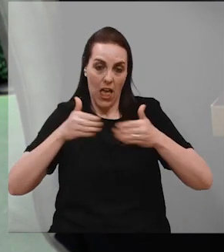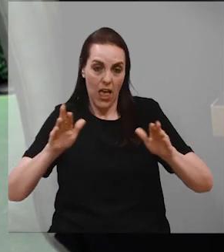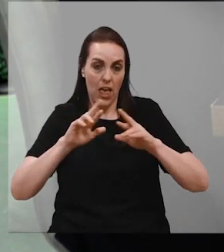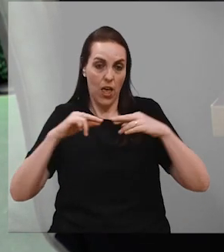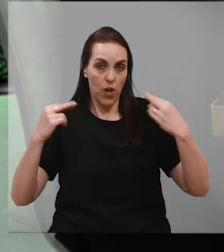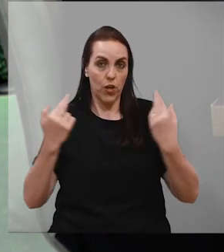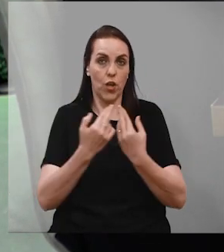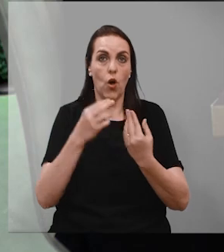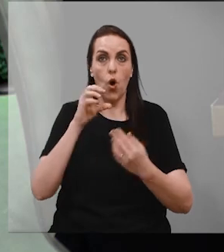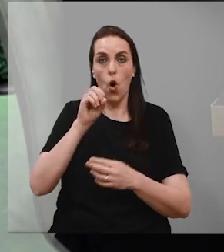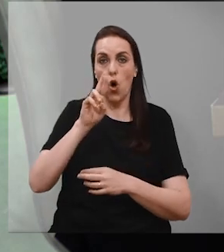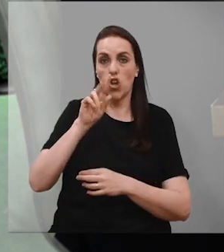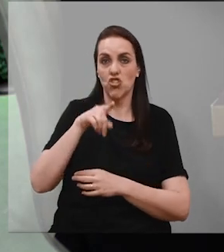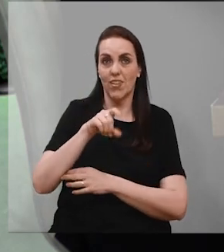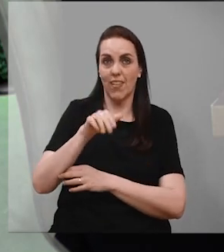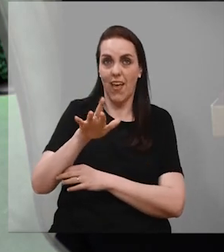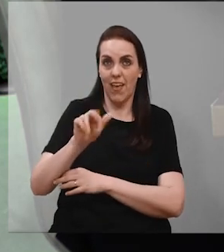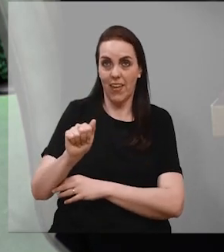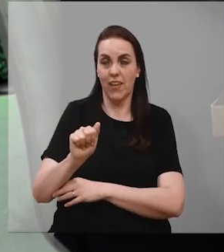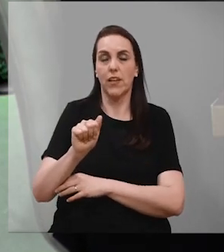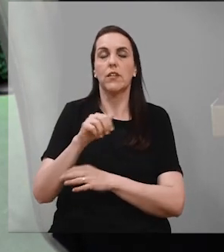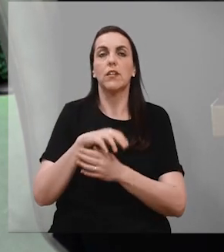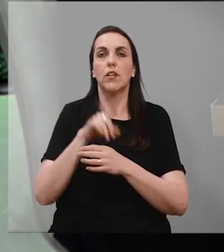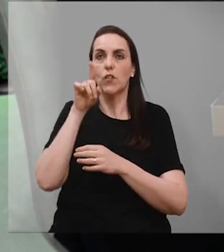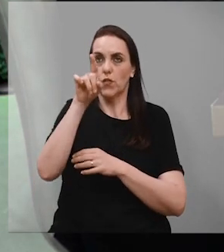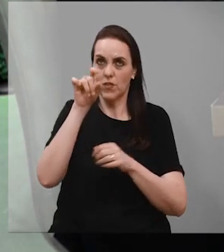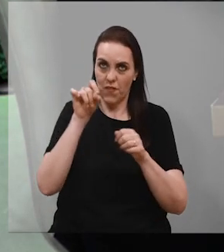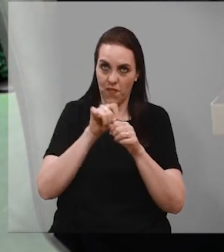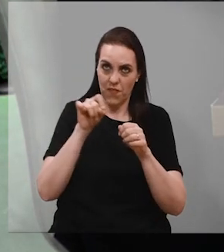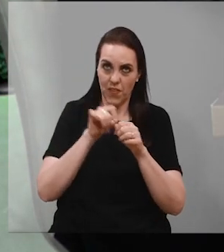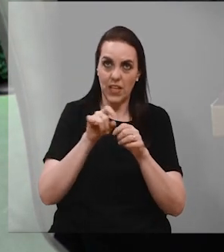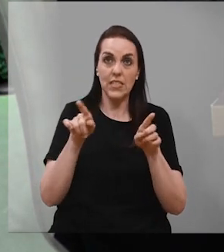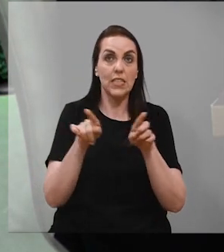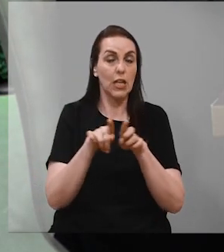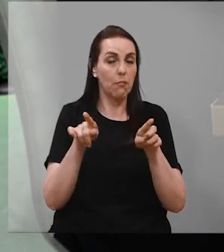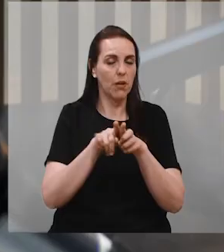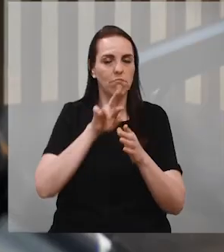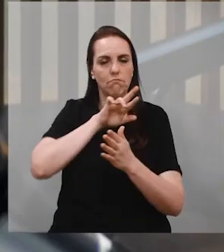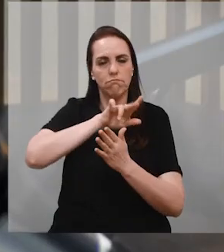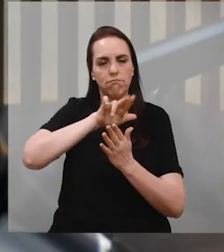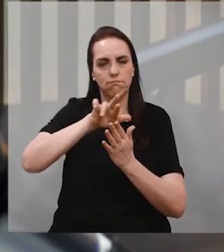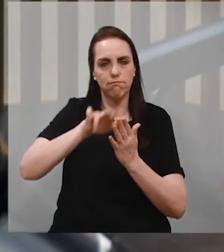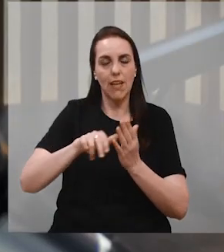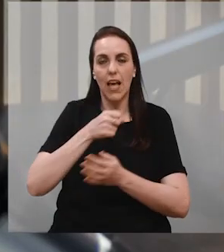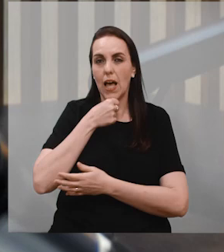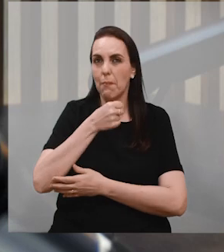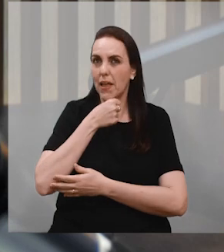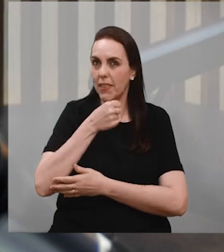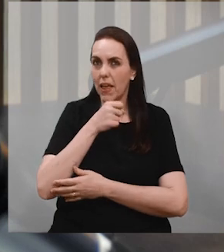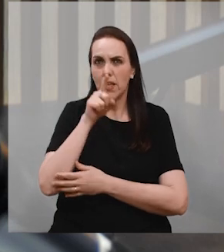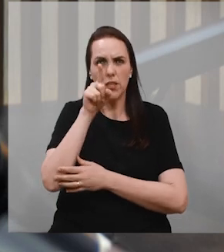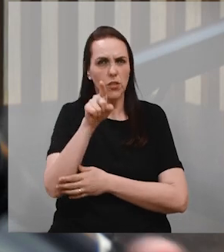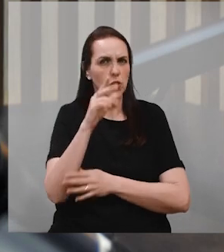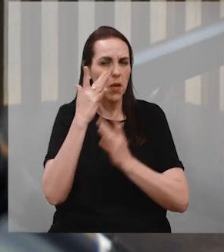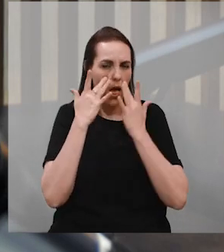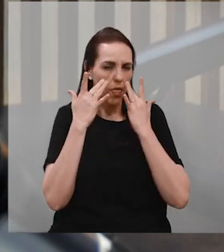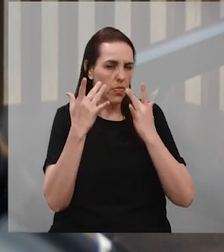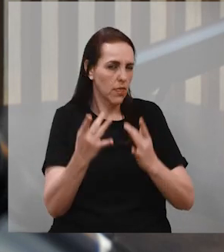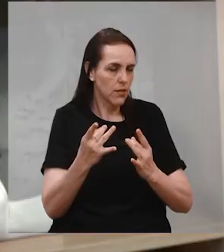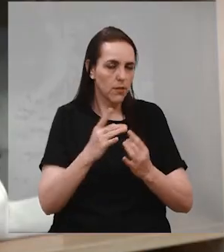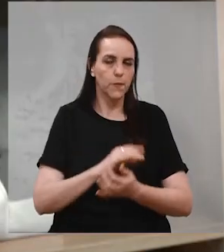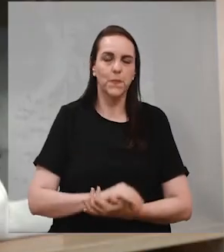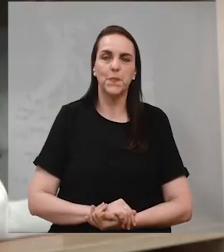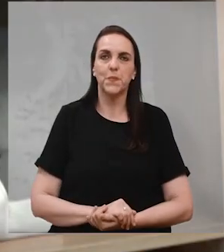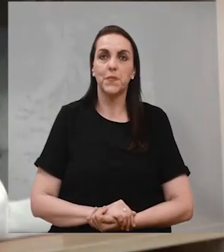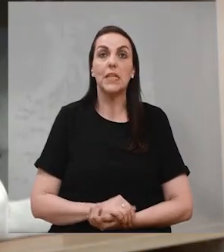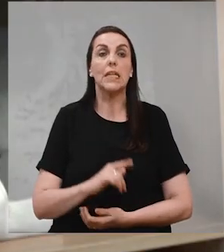sessões ordinárias, né? As solenes eram à noite, mas as sessões ordinárias você fez e também fez diversas matérias. Tem alguma que te chamou